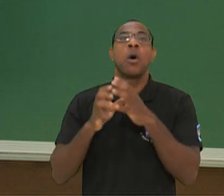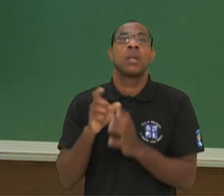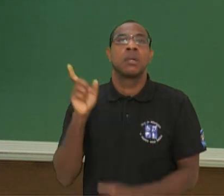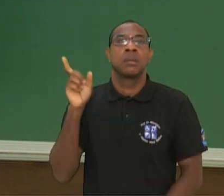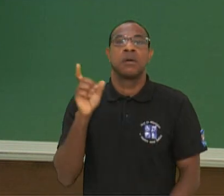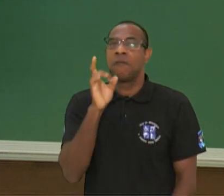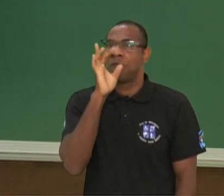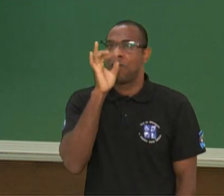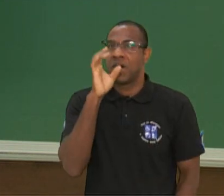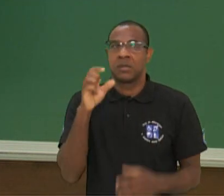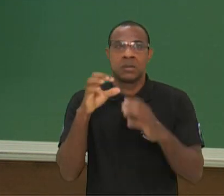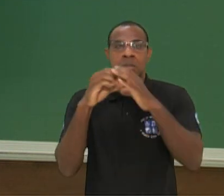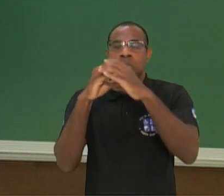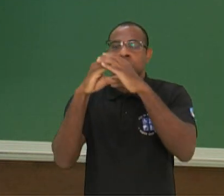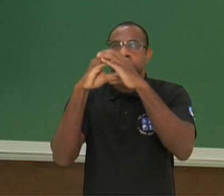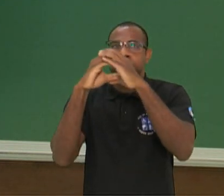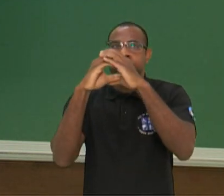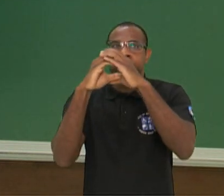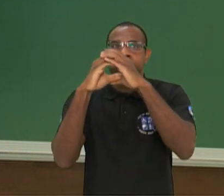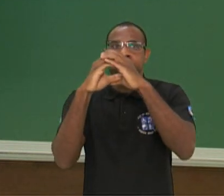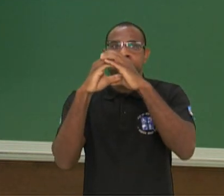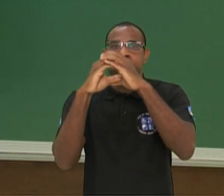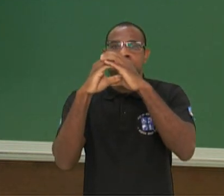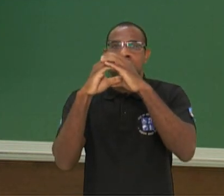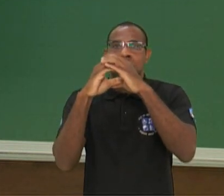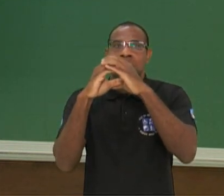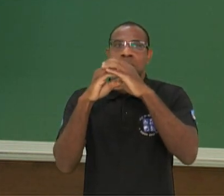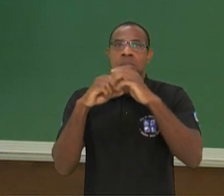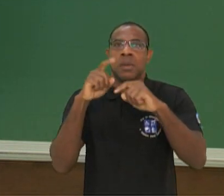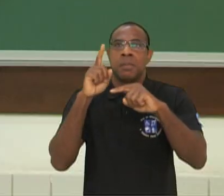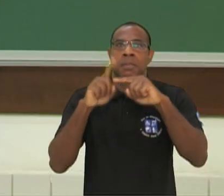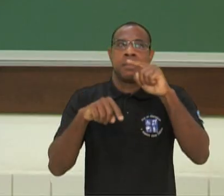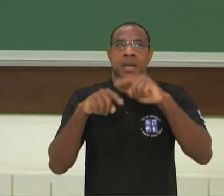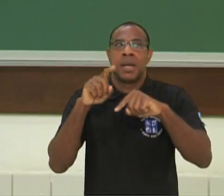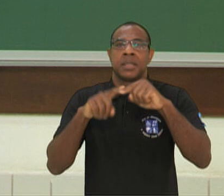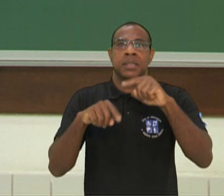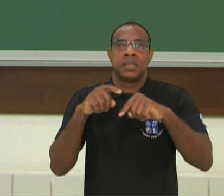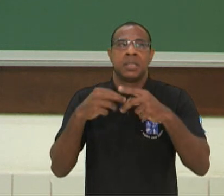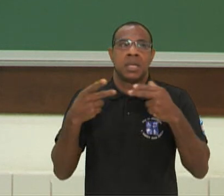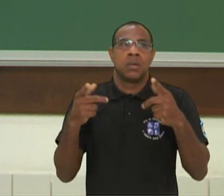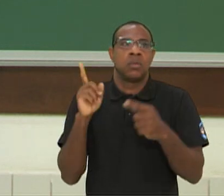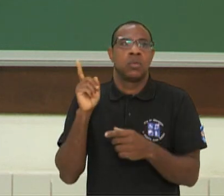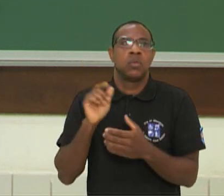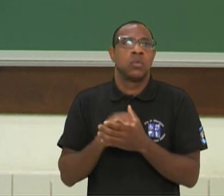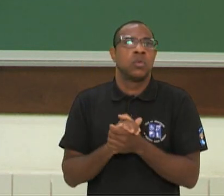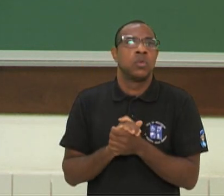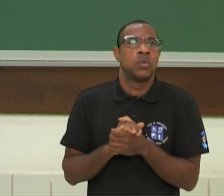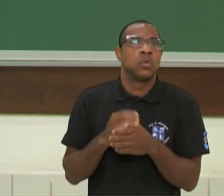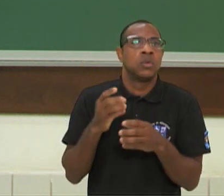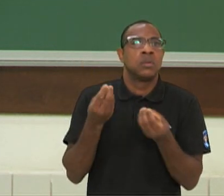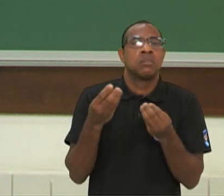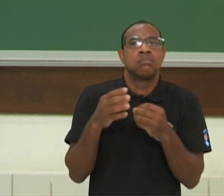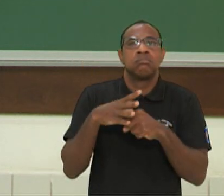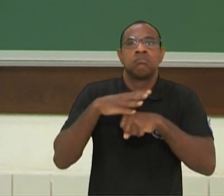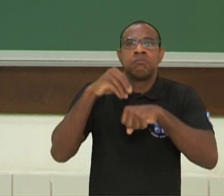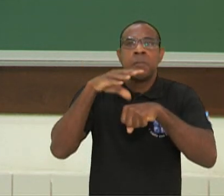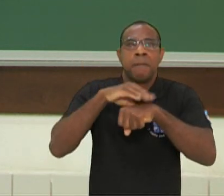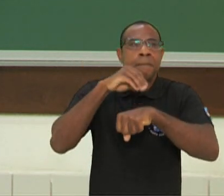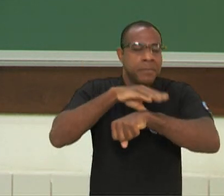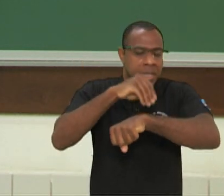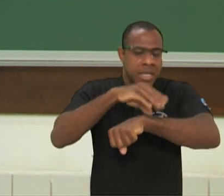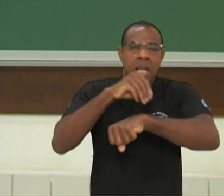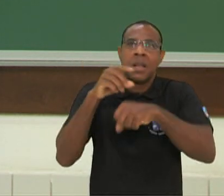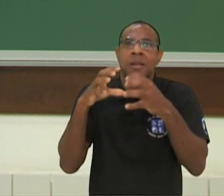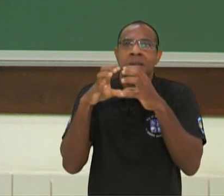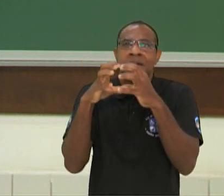A bola. A bola ela é um material sintético, né, um material que tem uma certa